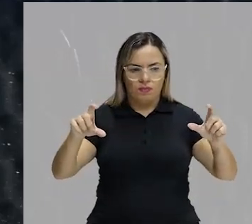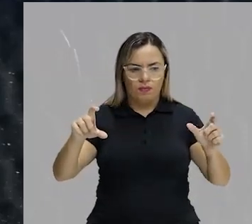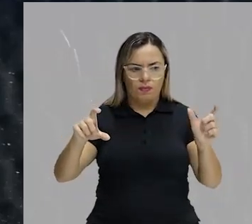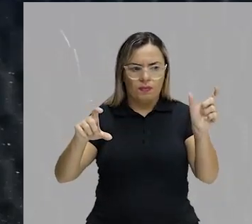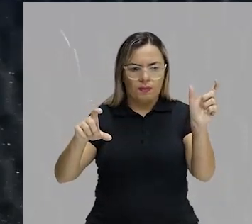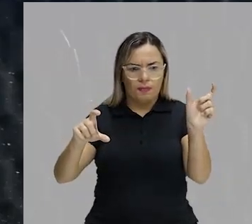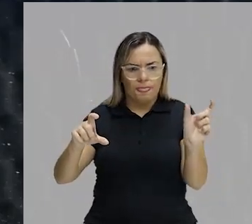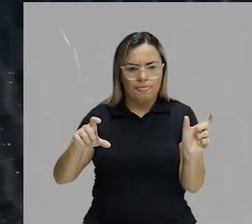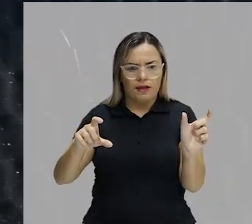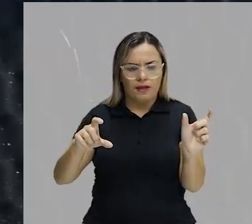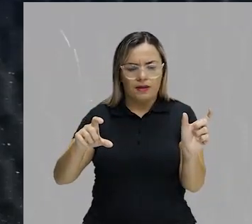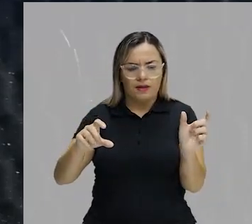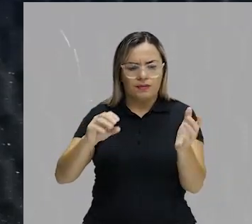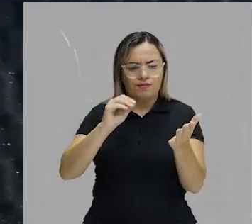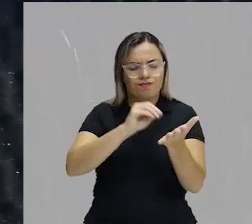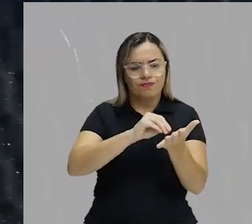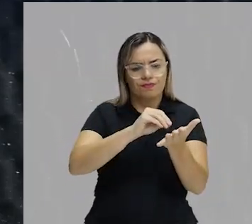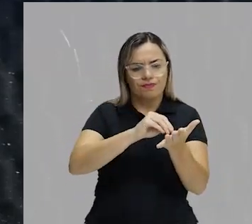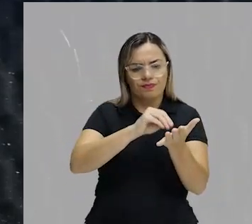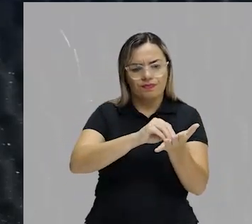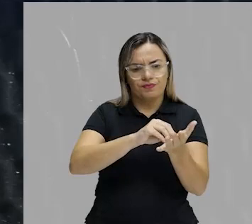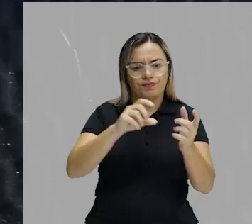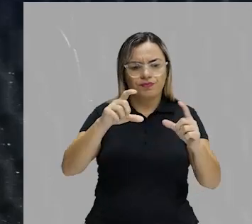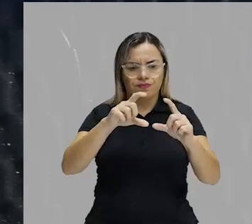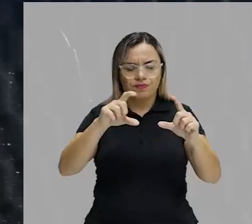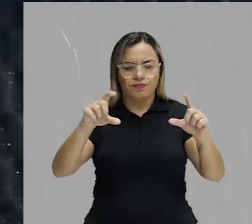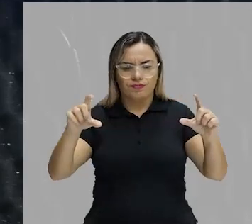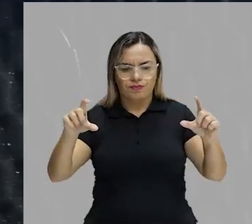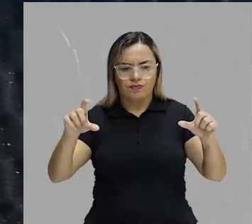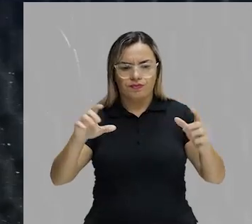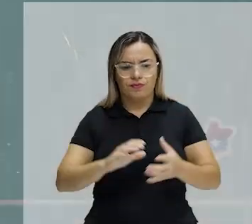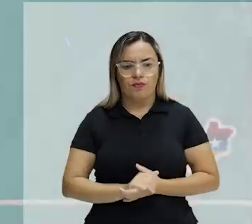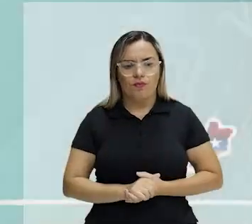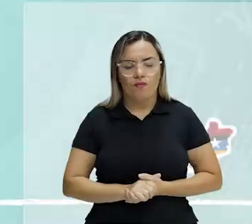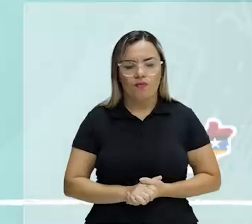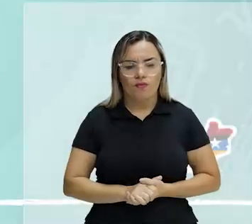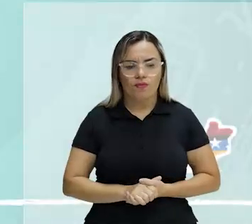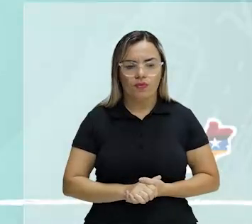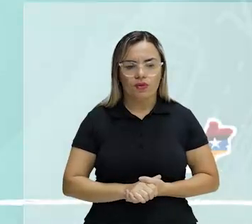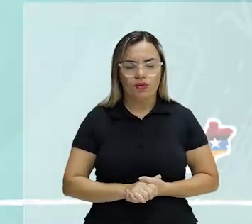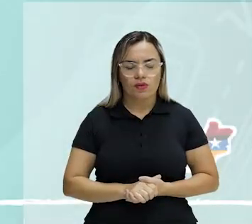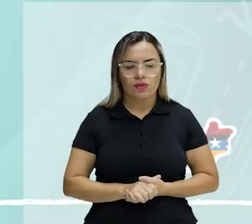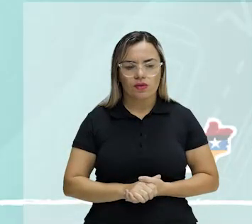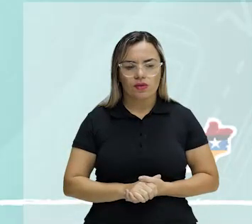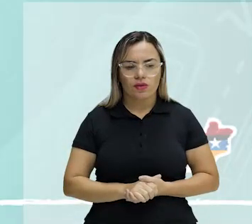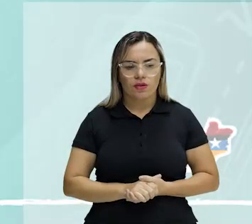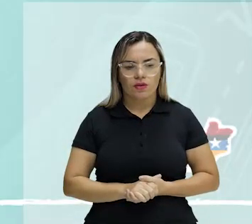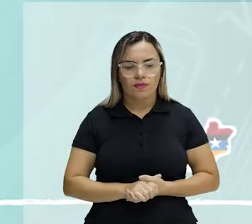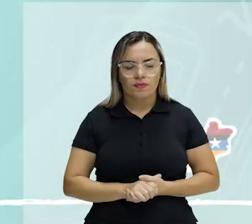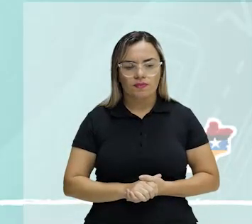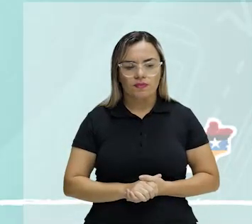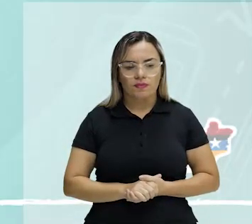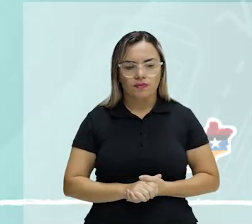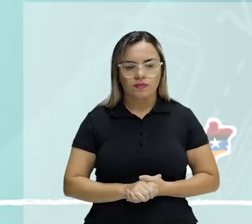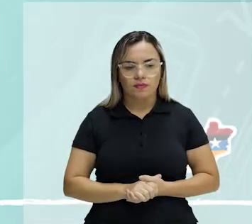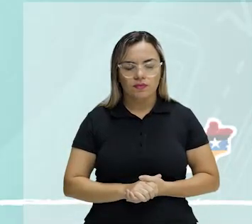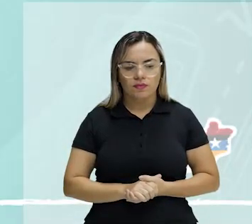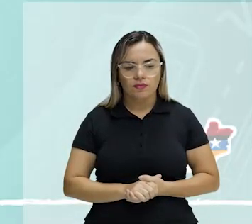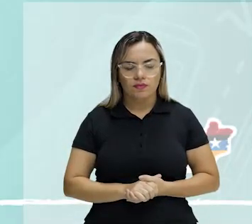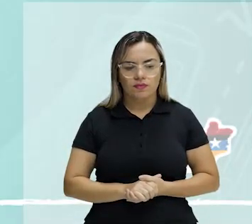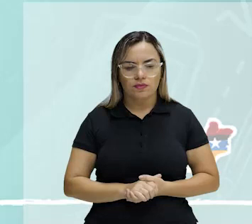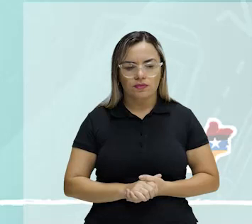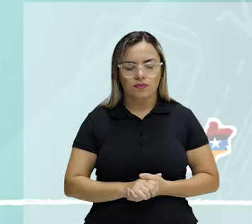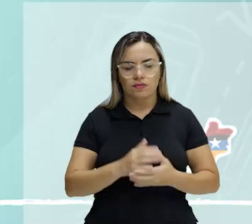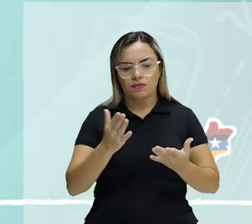estiver faltando. Ele virá em forma de oração, tá bom? Olha só, oração subordinada